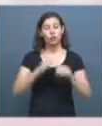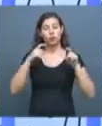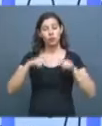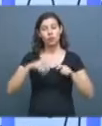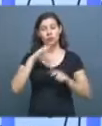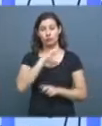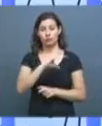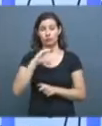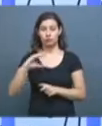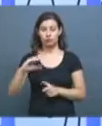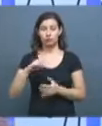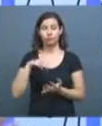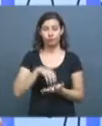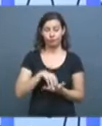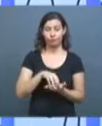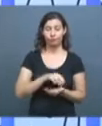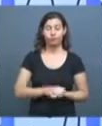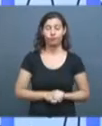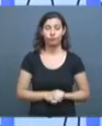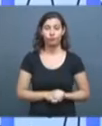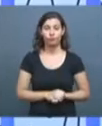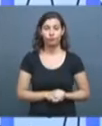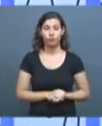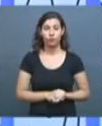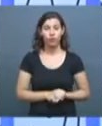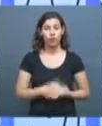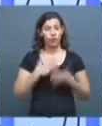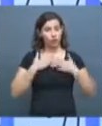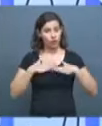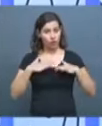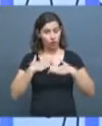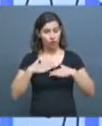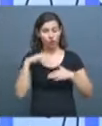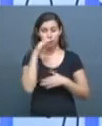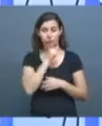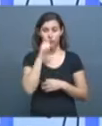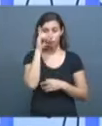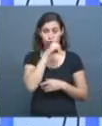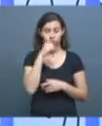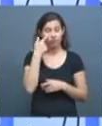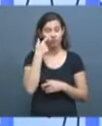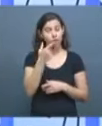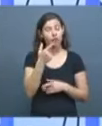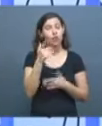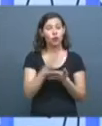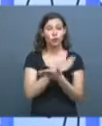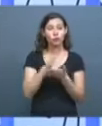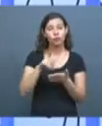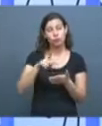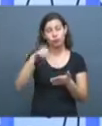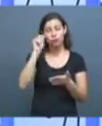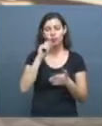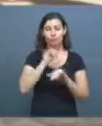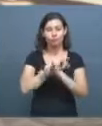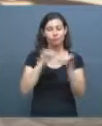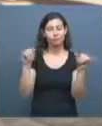campus. Para você que quer ficar mais tranquilo o fim de semana, veja as dicas que nós separamos para você.